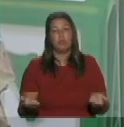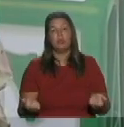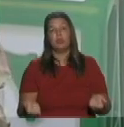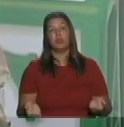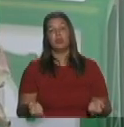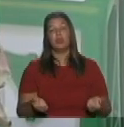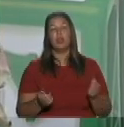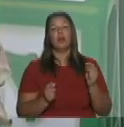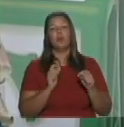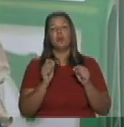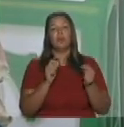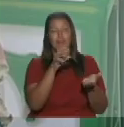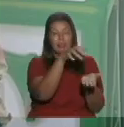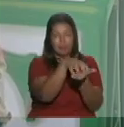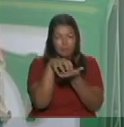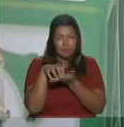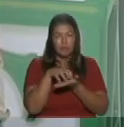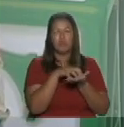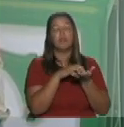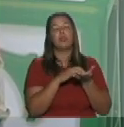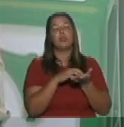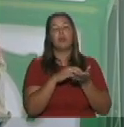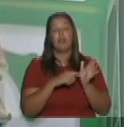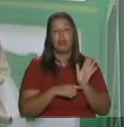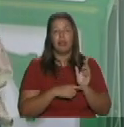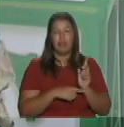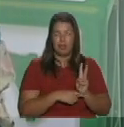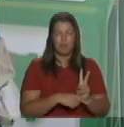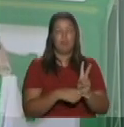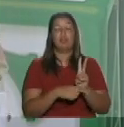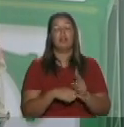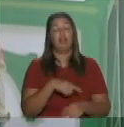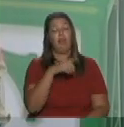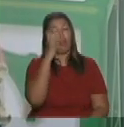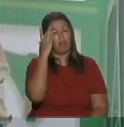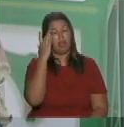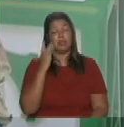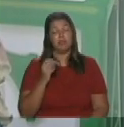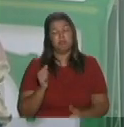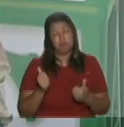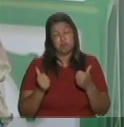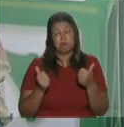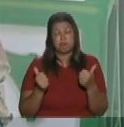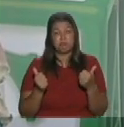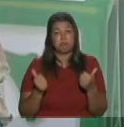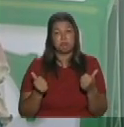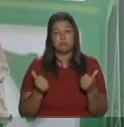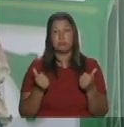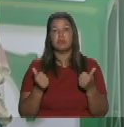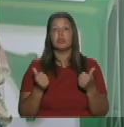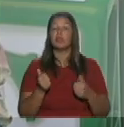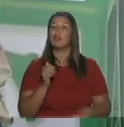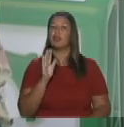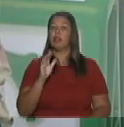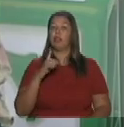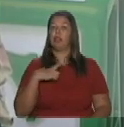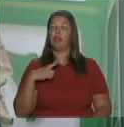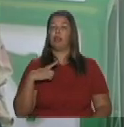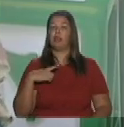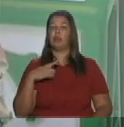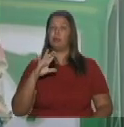cultura, o que cada núcleo representa e acha, ok, né? Porque a gente teria